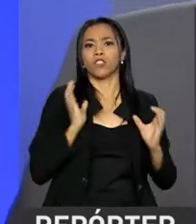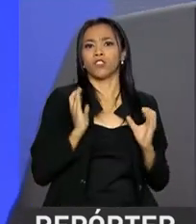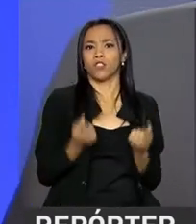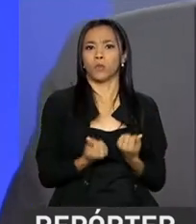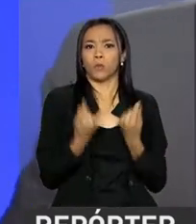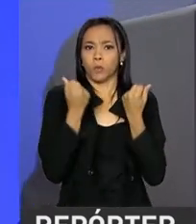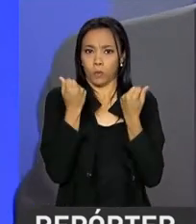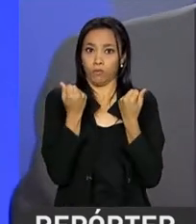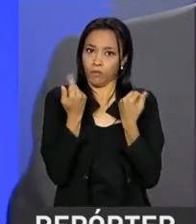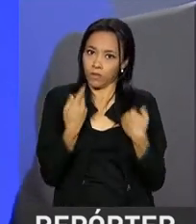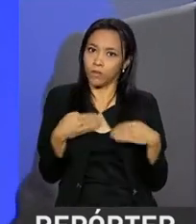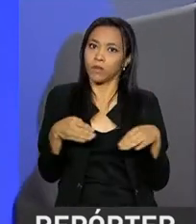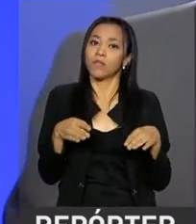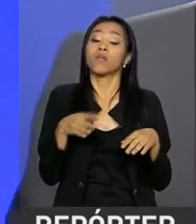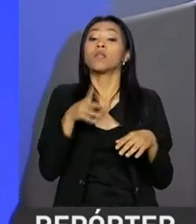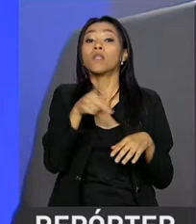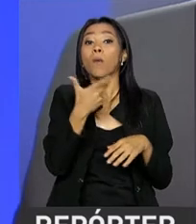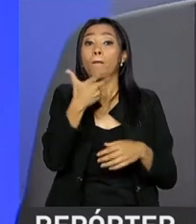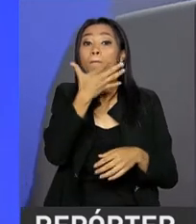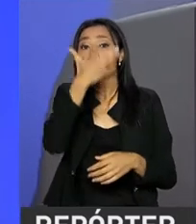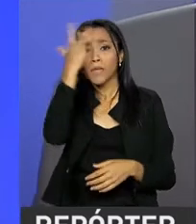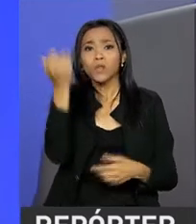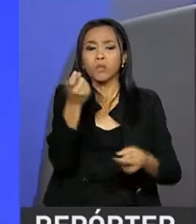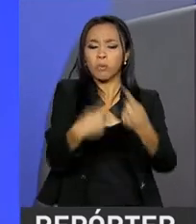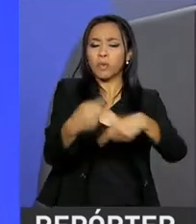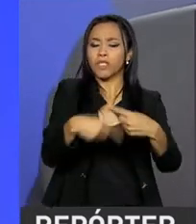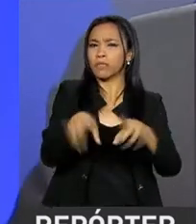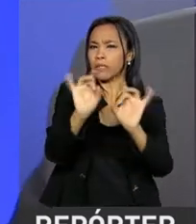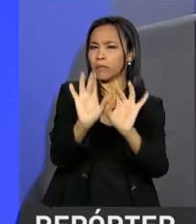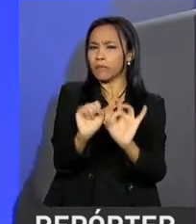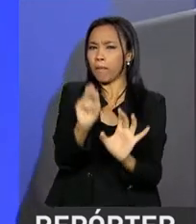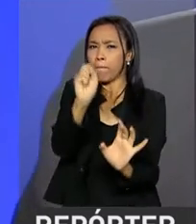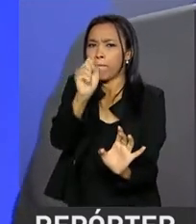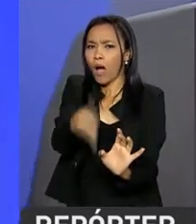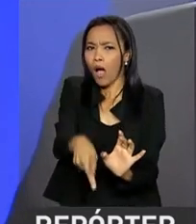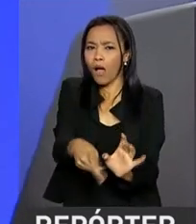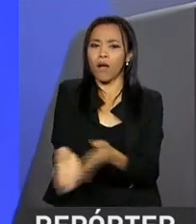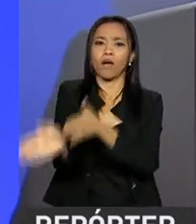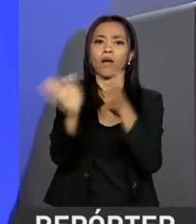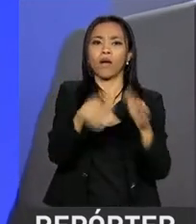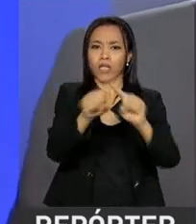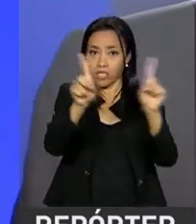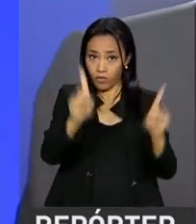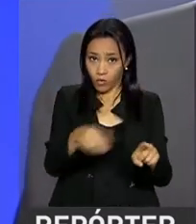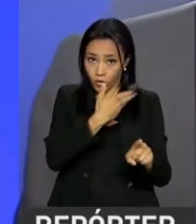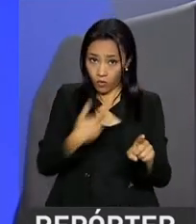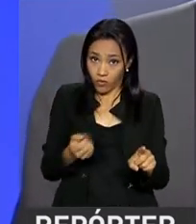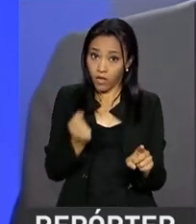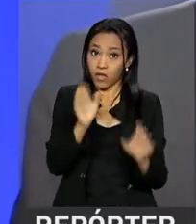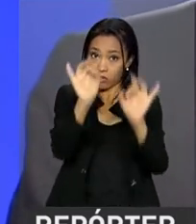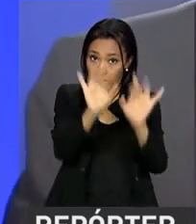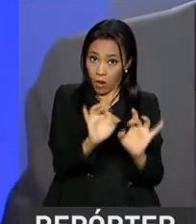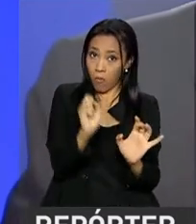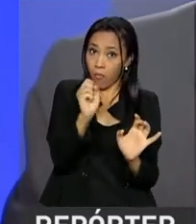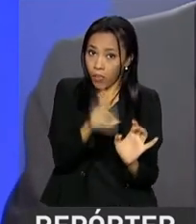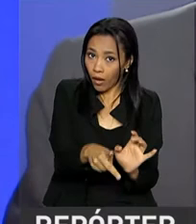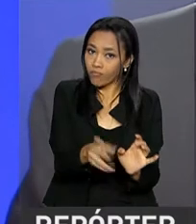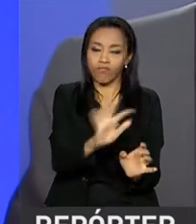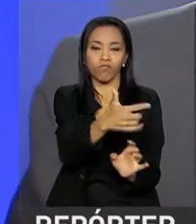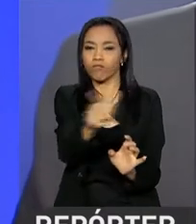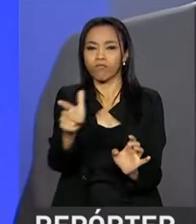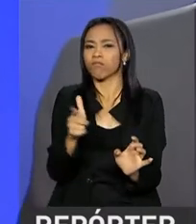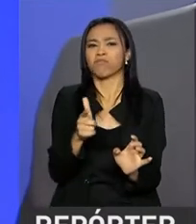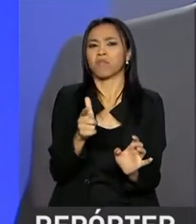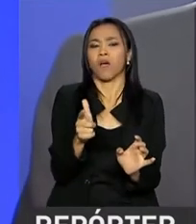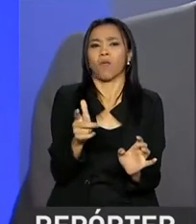exemplo políticos não terão mais a aposentadoria especial nem servidores públicos nosso país não tem espaço